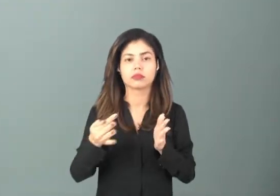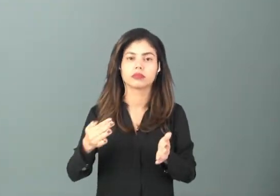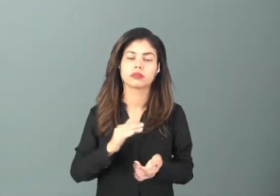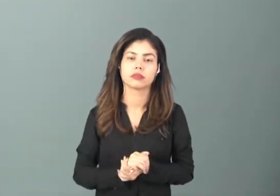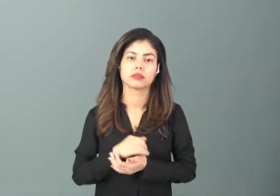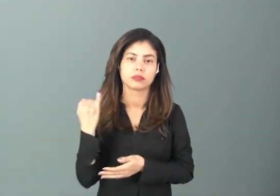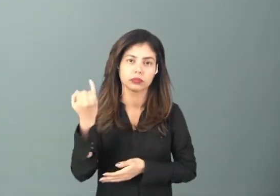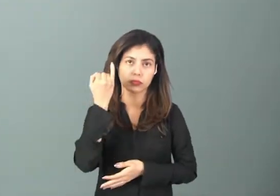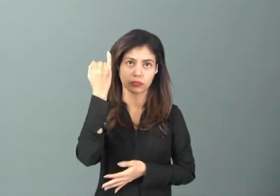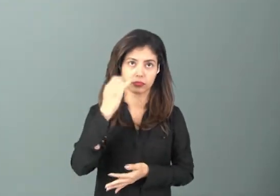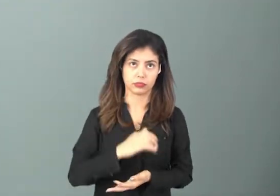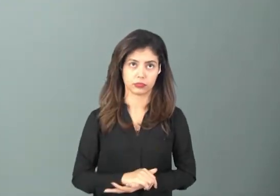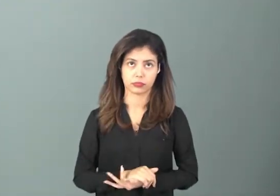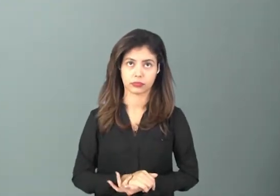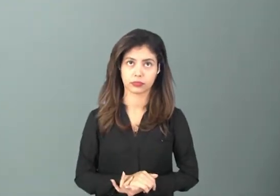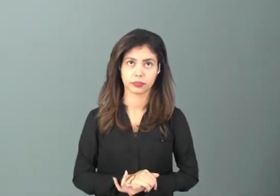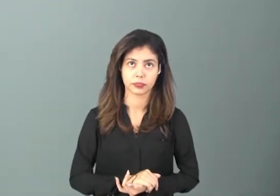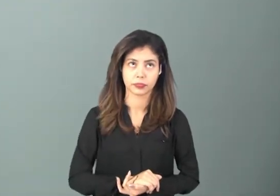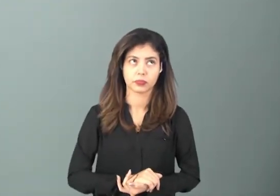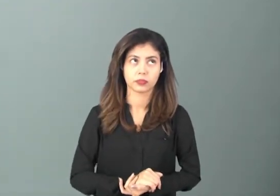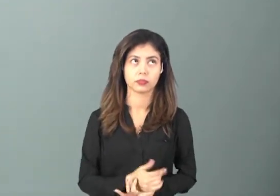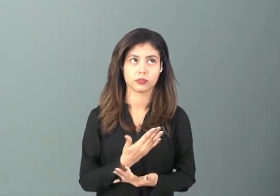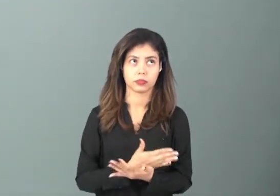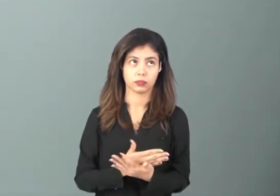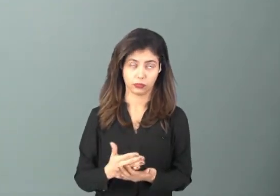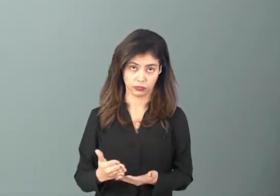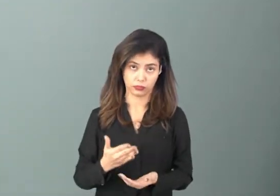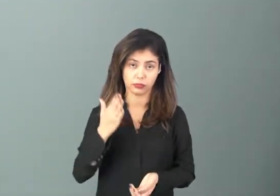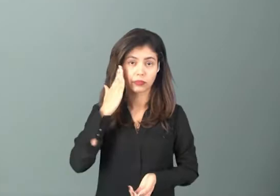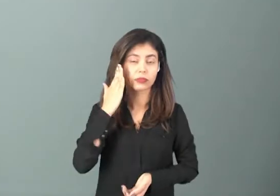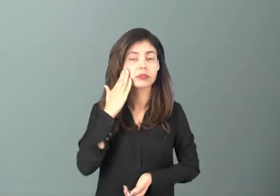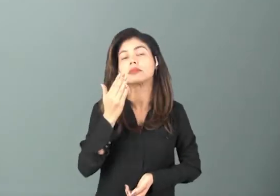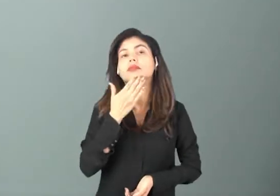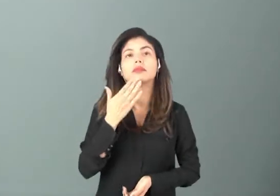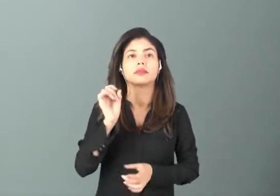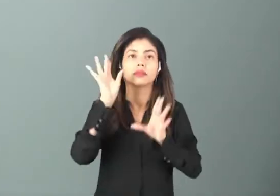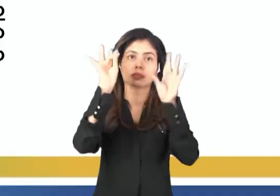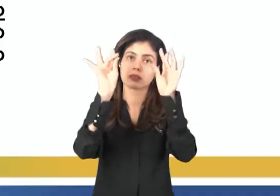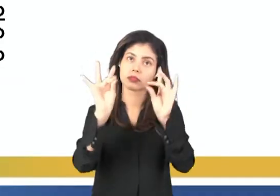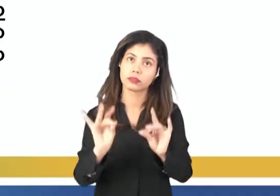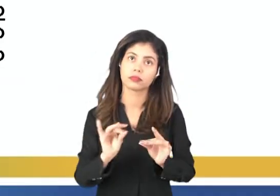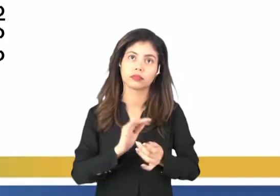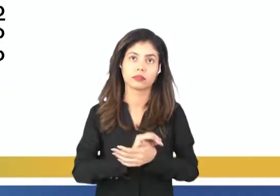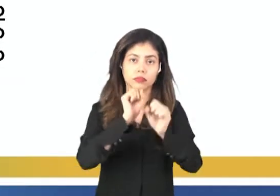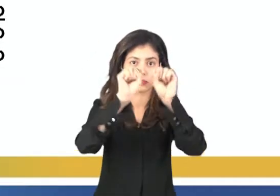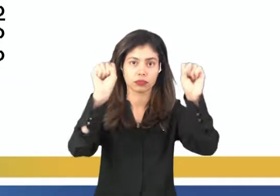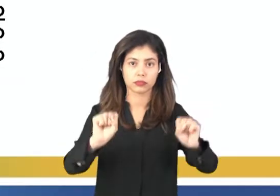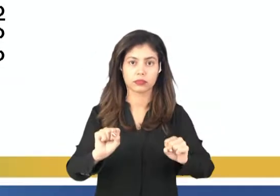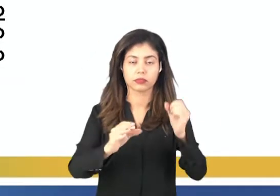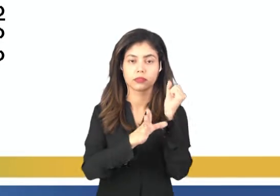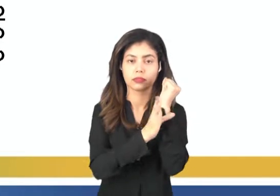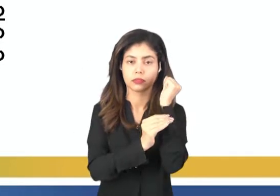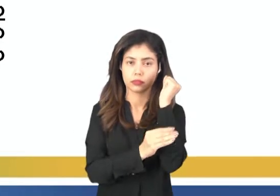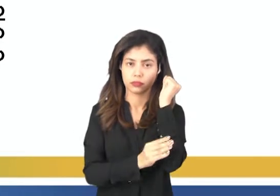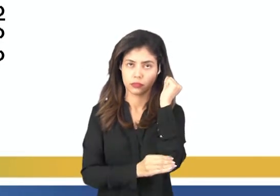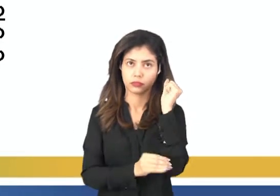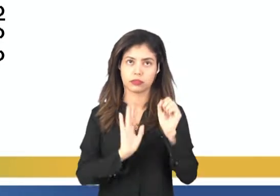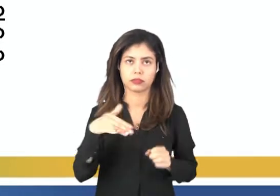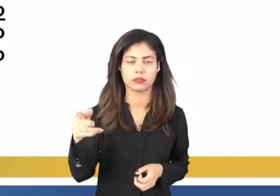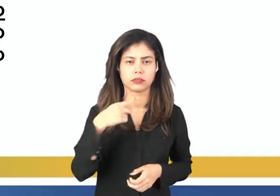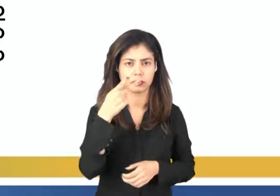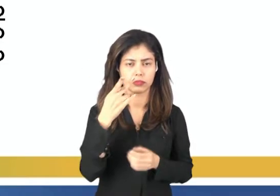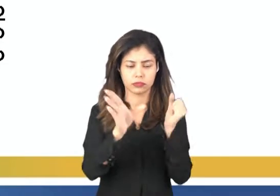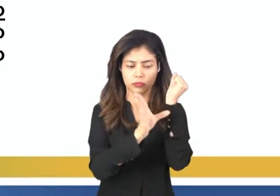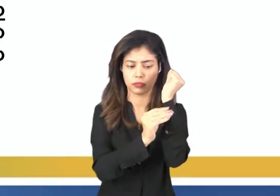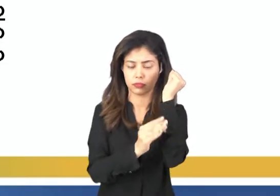funções bastante importantes então para começar vamos entender aí mais detalhadas sobre o sistema muscular quando a gente fala